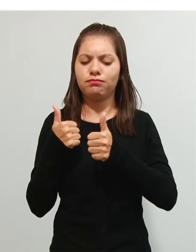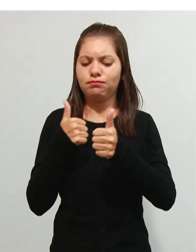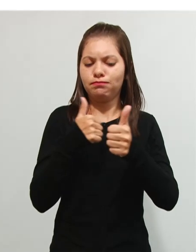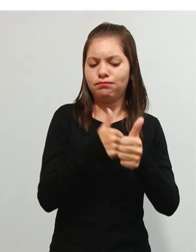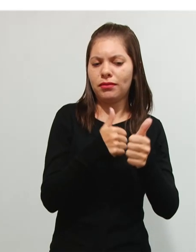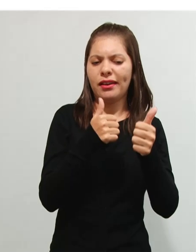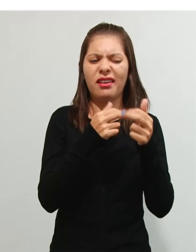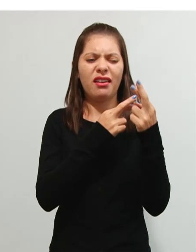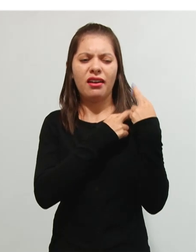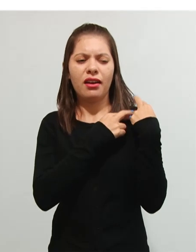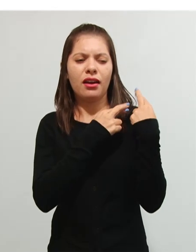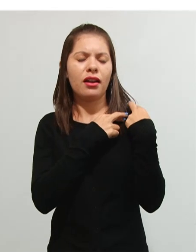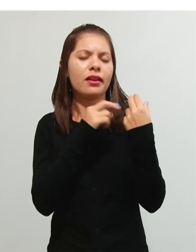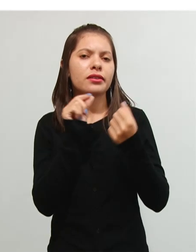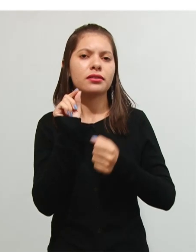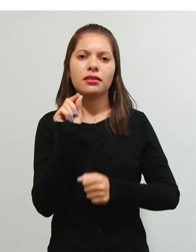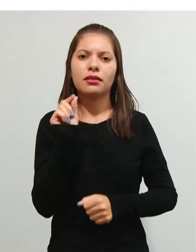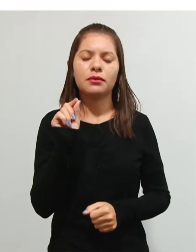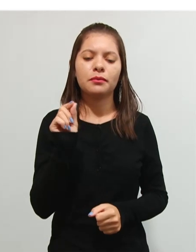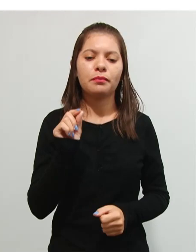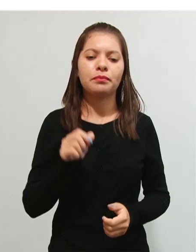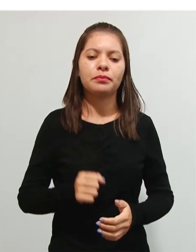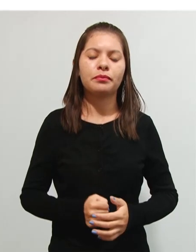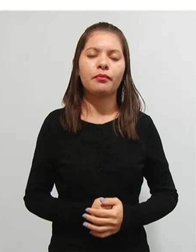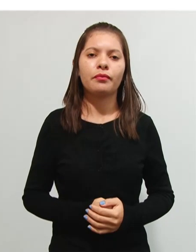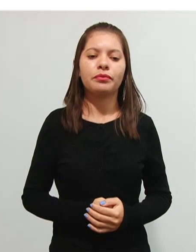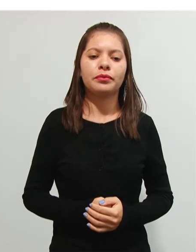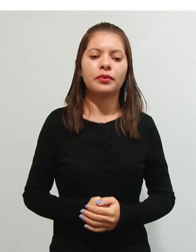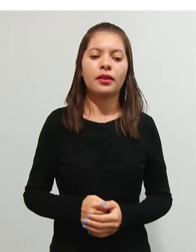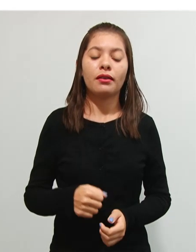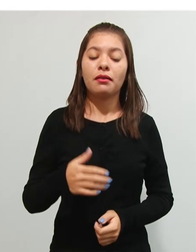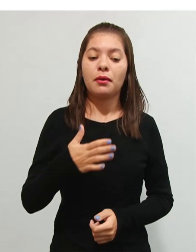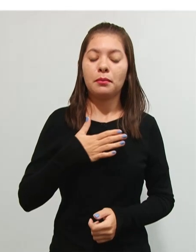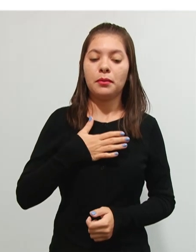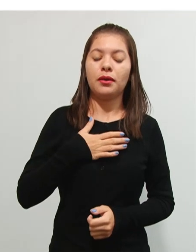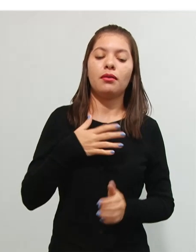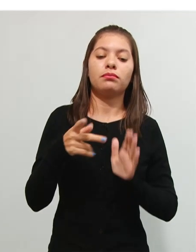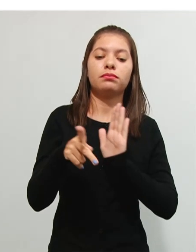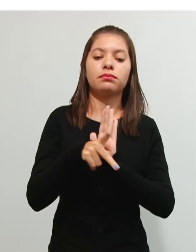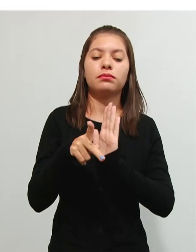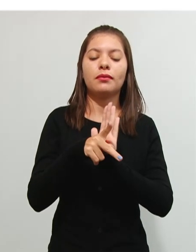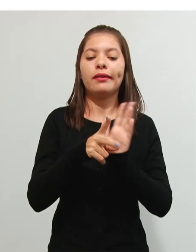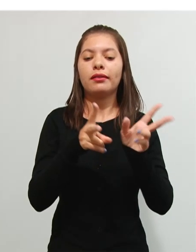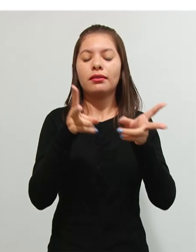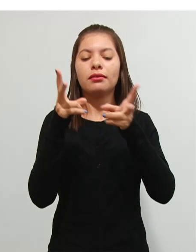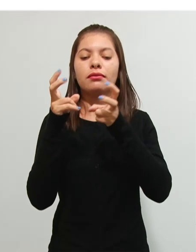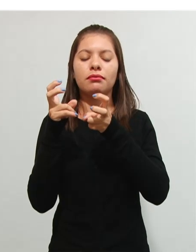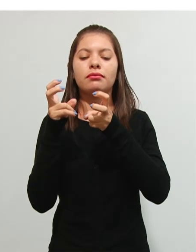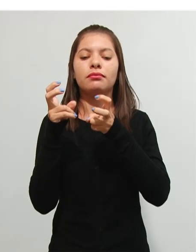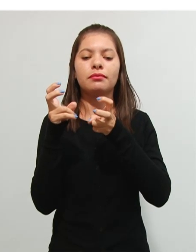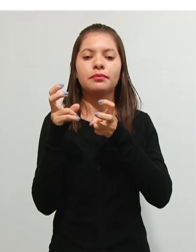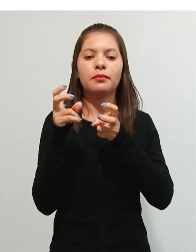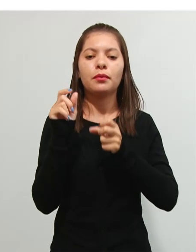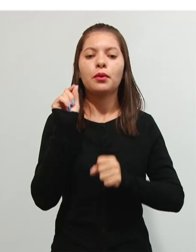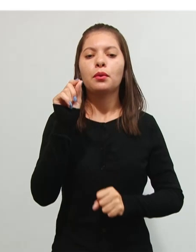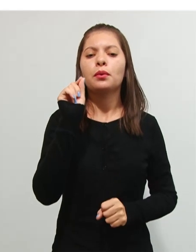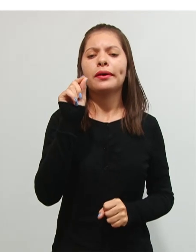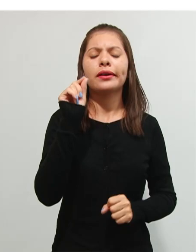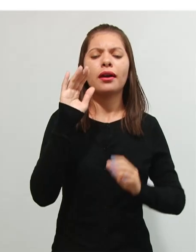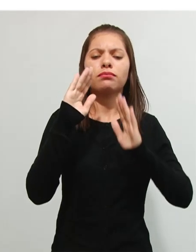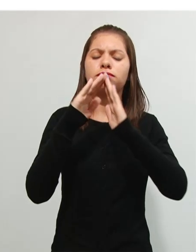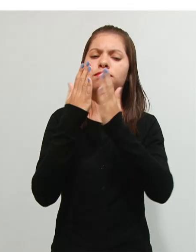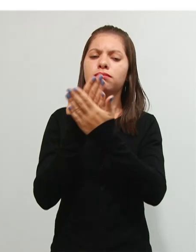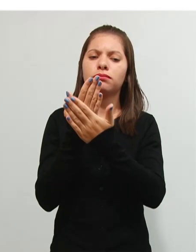que estas regras não estejam de acordo com a sua própria concepção de mundo. O que é a